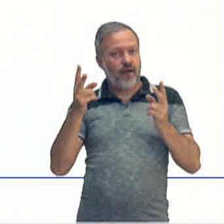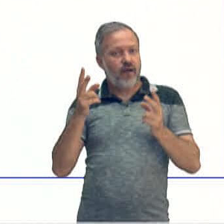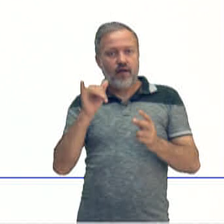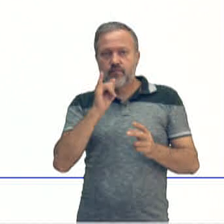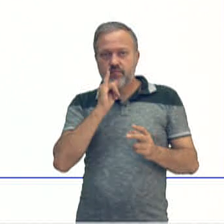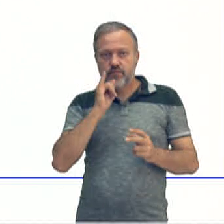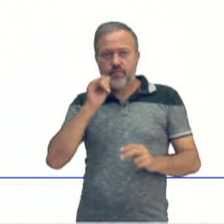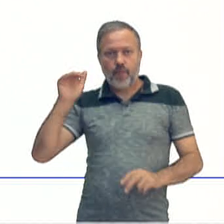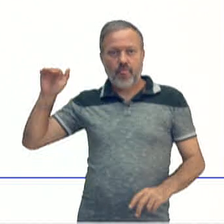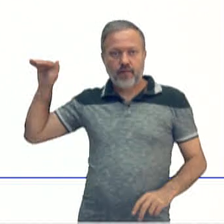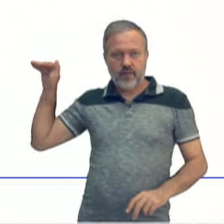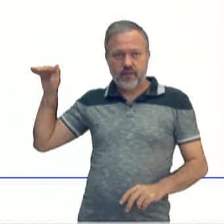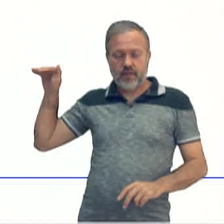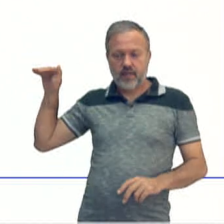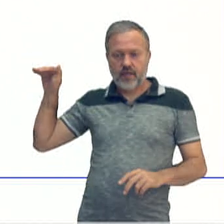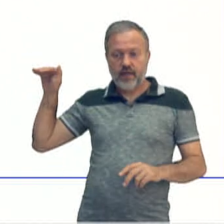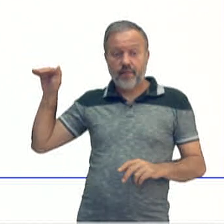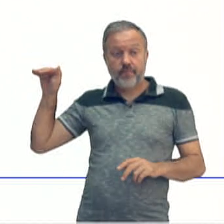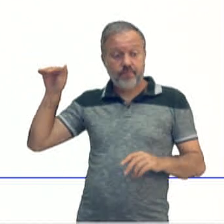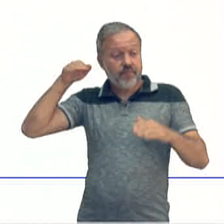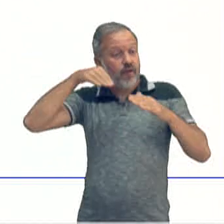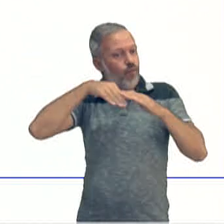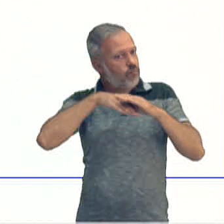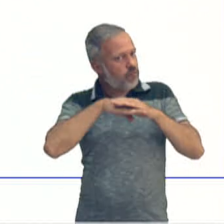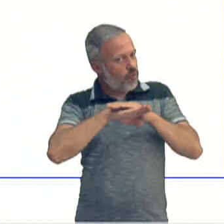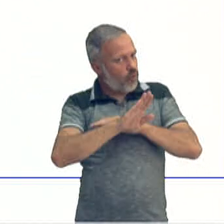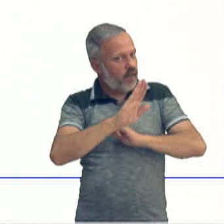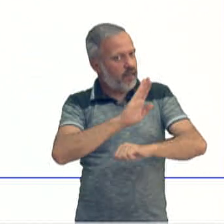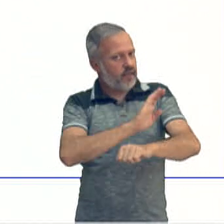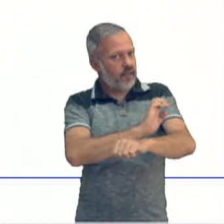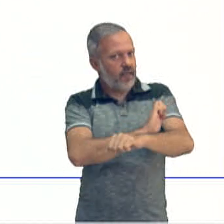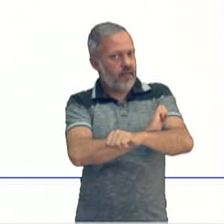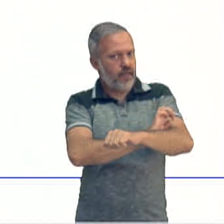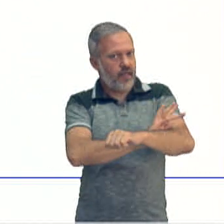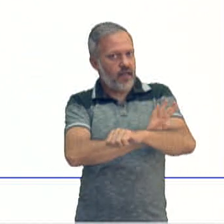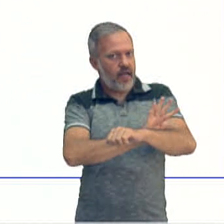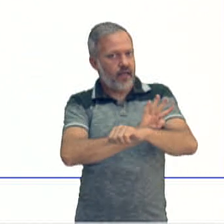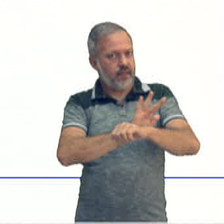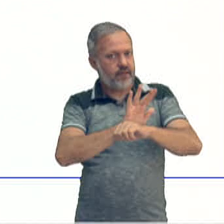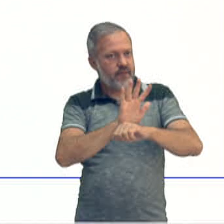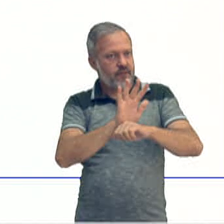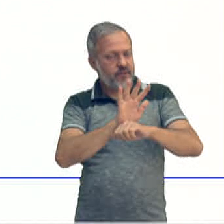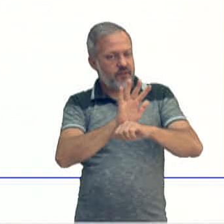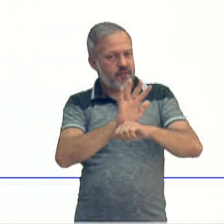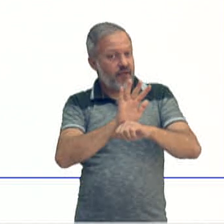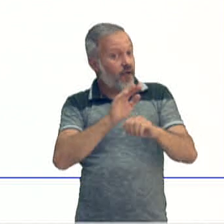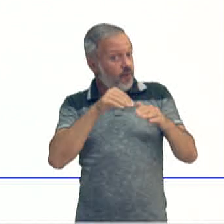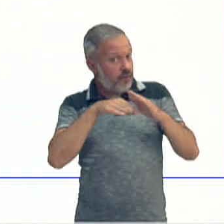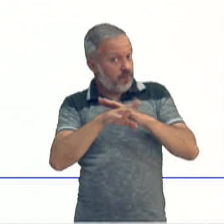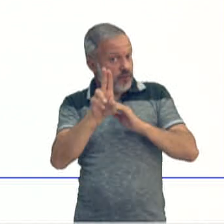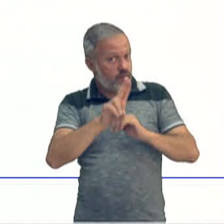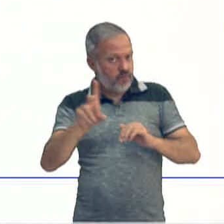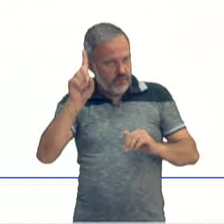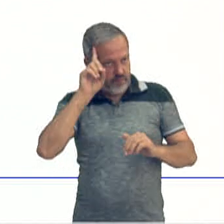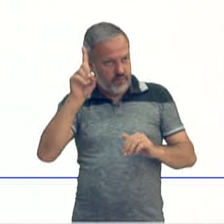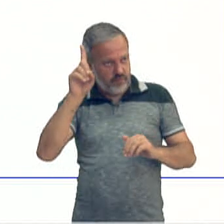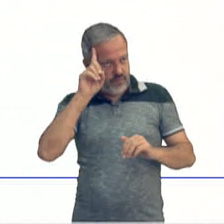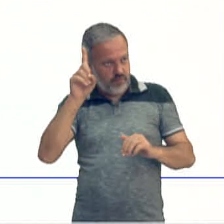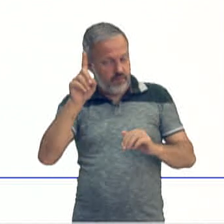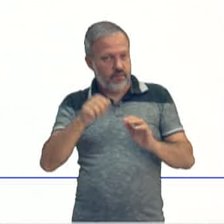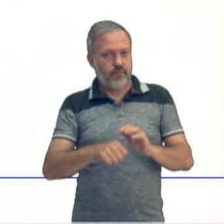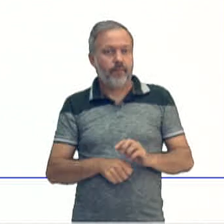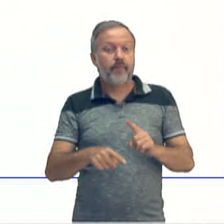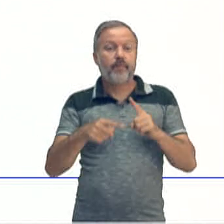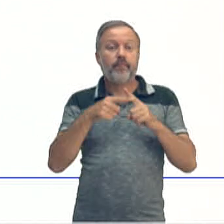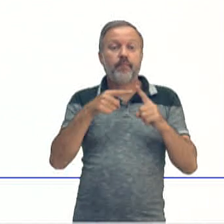dura um dia, que é o glicogênio, que a gente comentou na aula passada, tá? Já a reserva de lipídios pode durar um